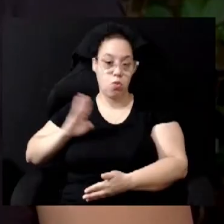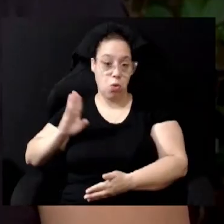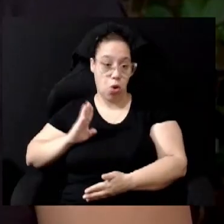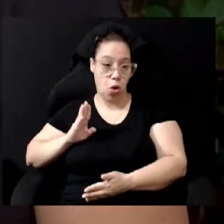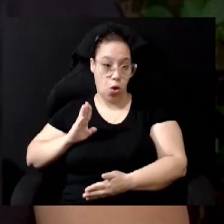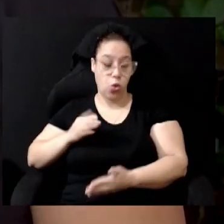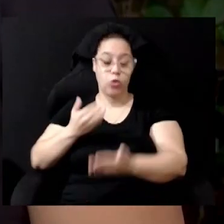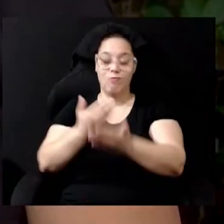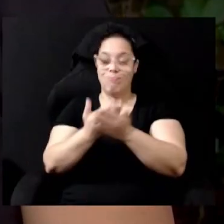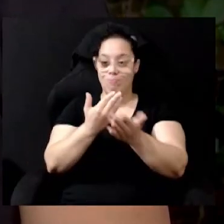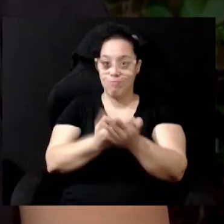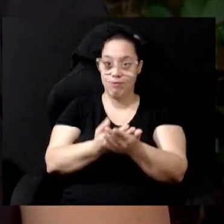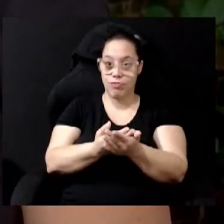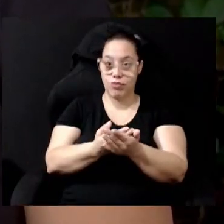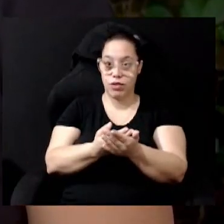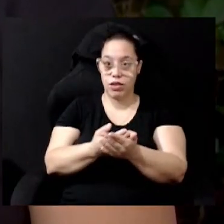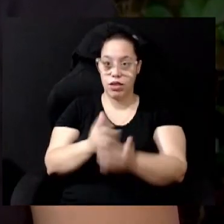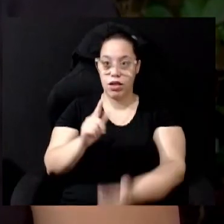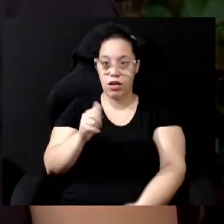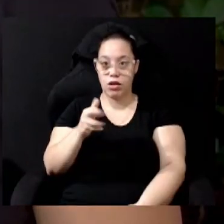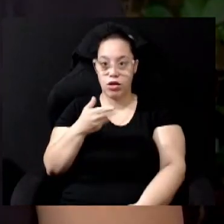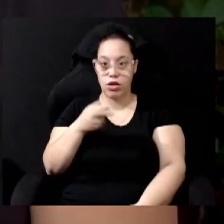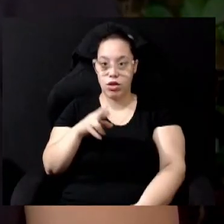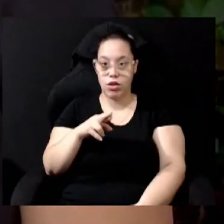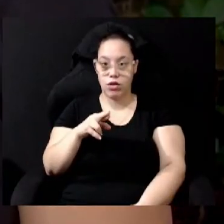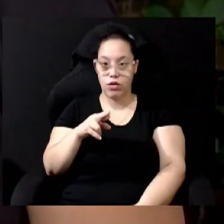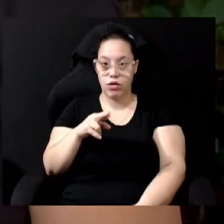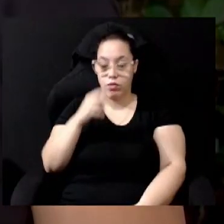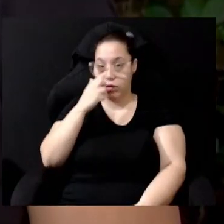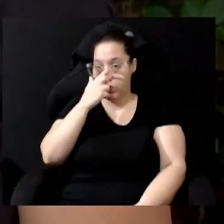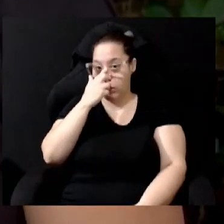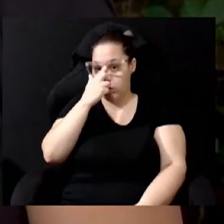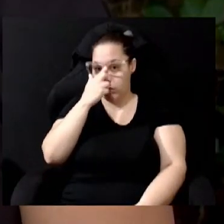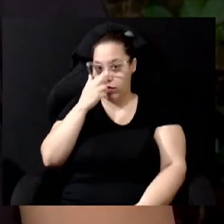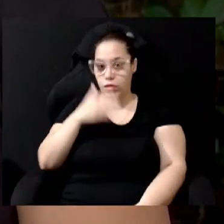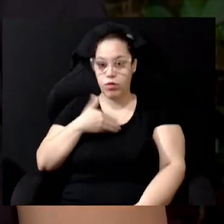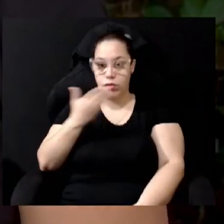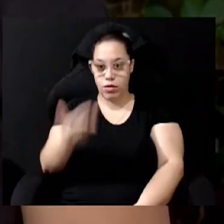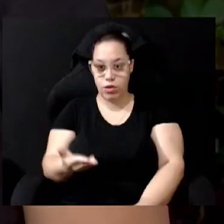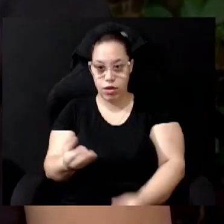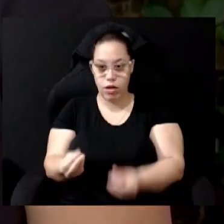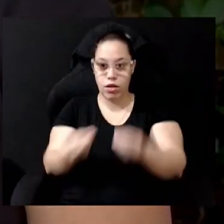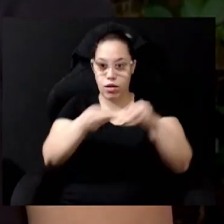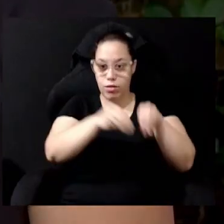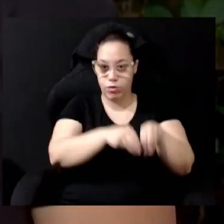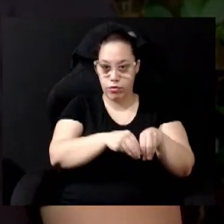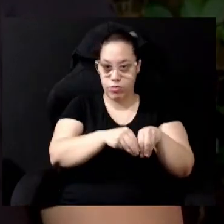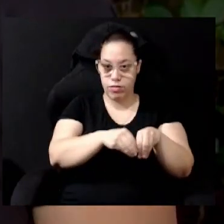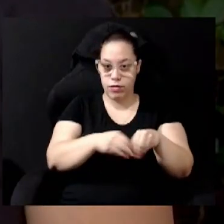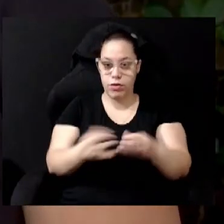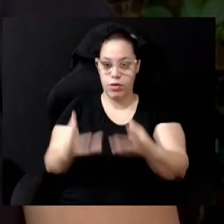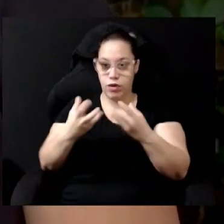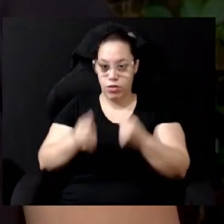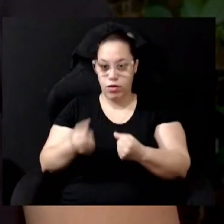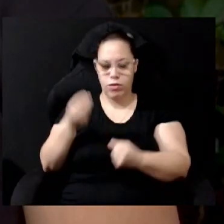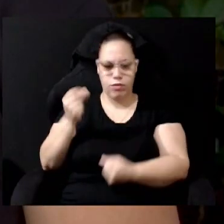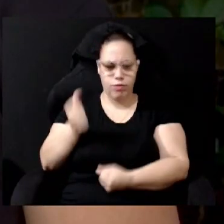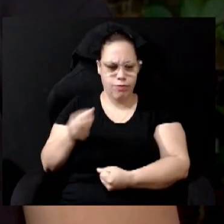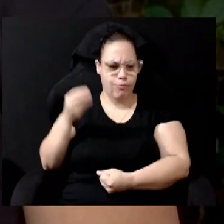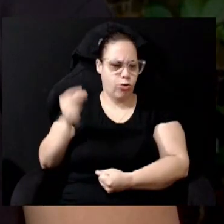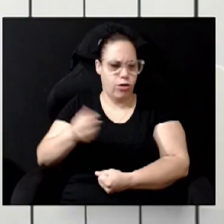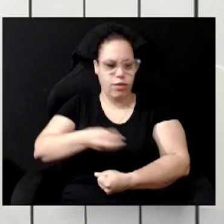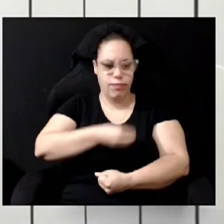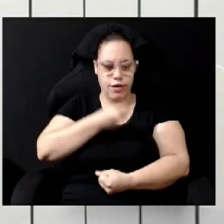isso que a Generation dá, bolsas de estudos para alunos. Então é a minha forma de devolver, na verdade, o que eu recebi durante toda a minha vida.